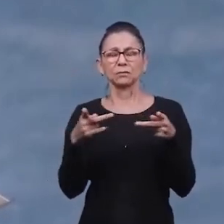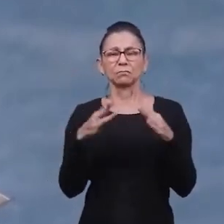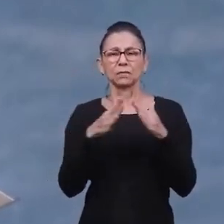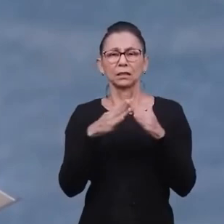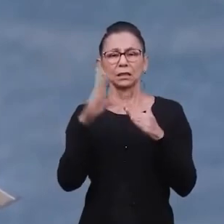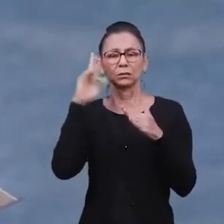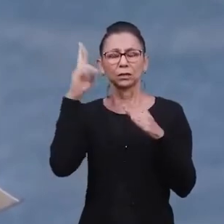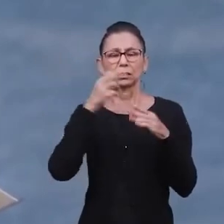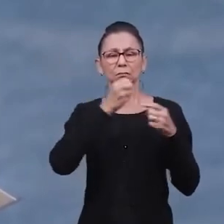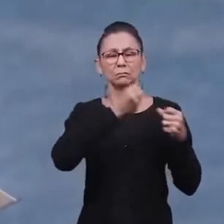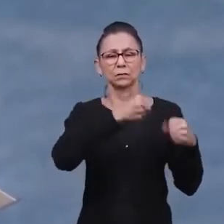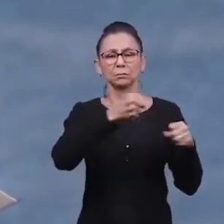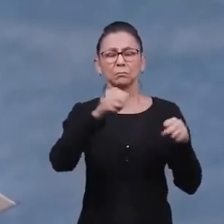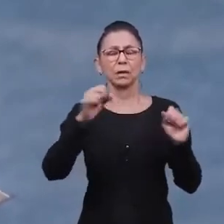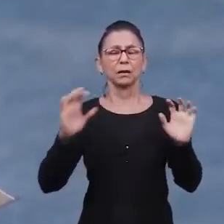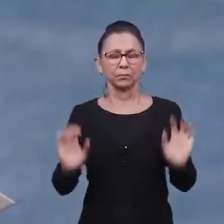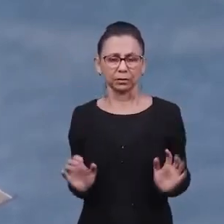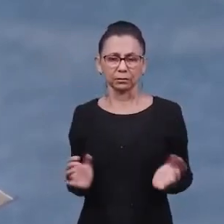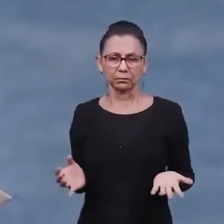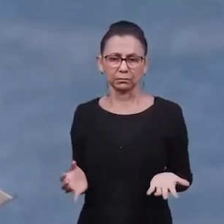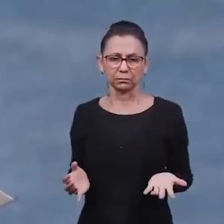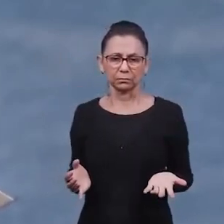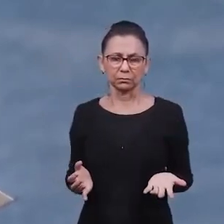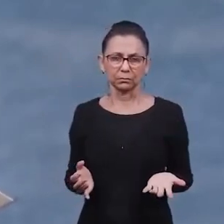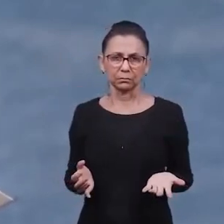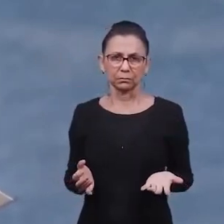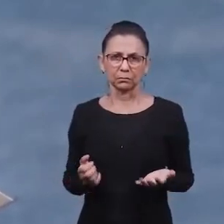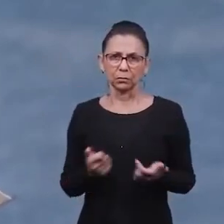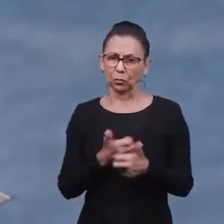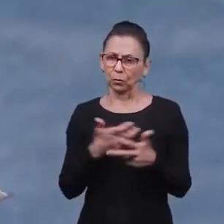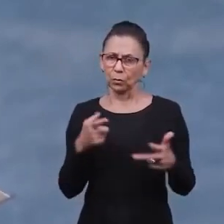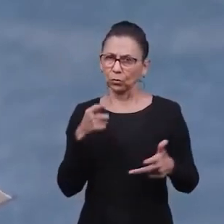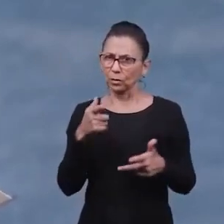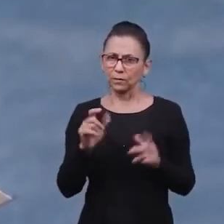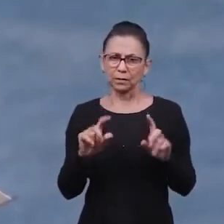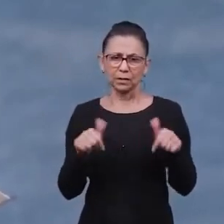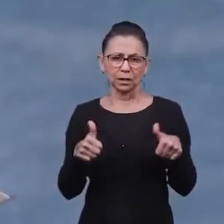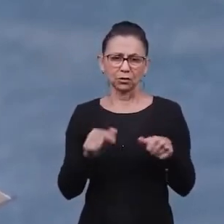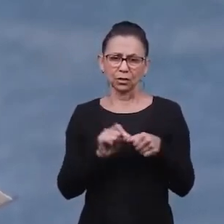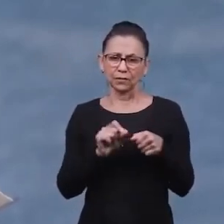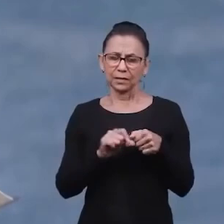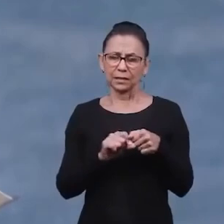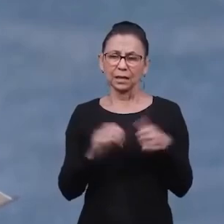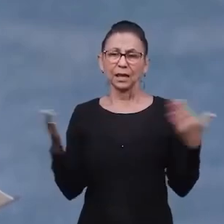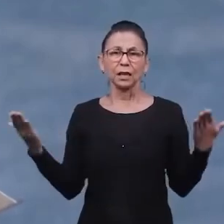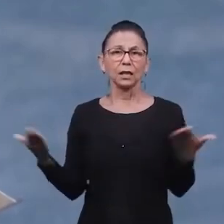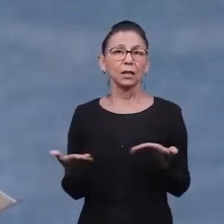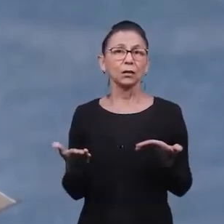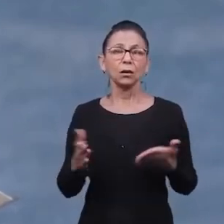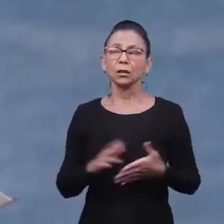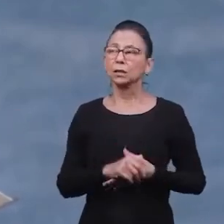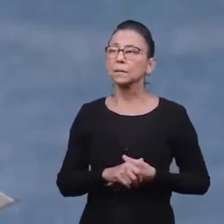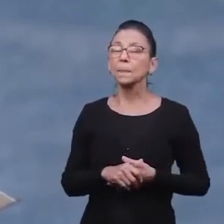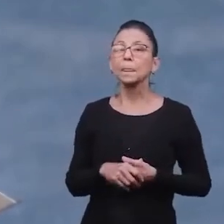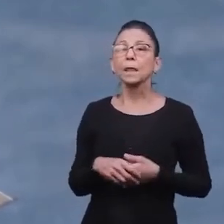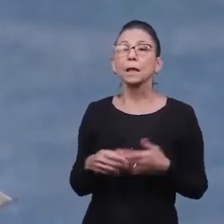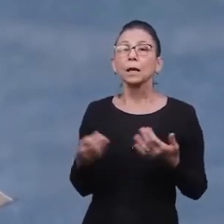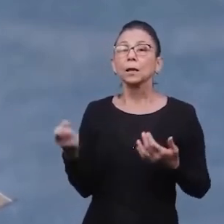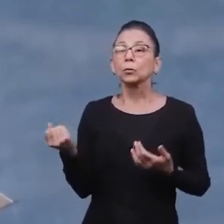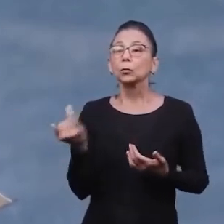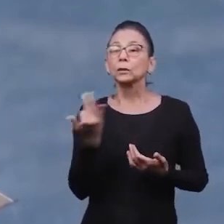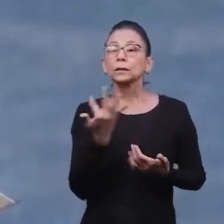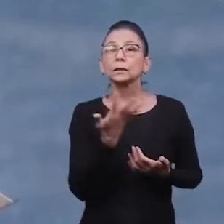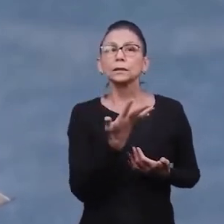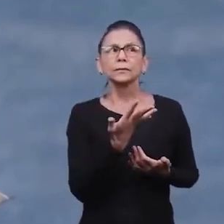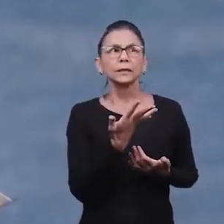fazia visita, eu fazia limpeza na casa, alguma coisa que você fazia. Aí começa aquele assim, eu não faço isso mais. Quantas vezes eu vim de